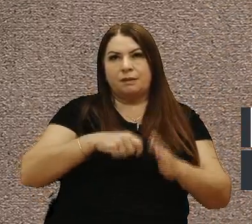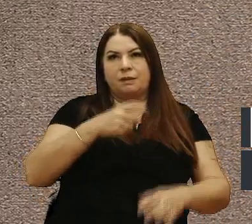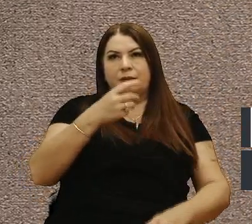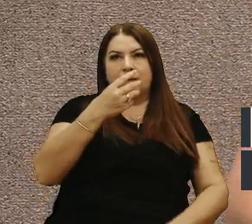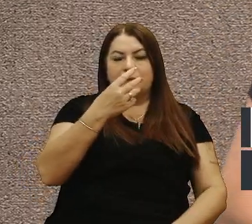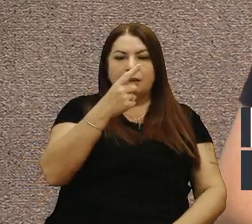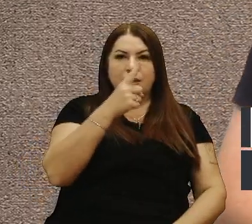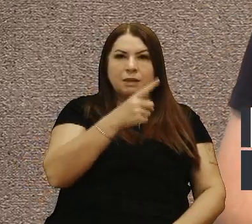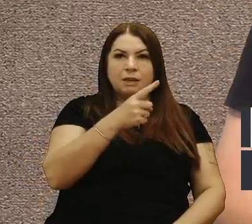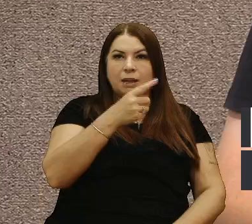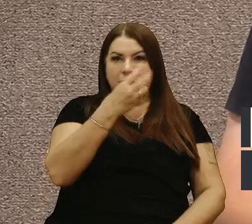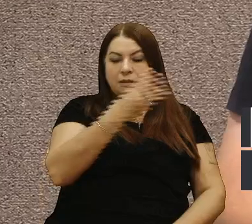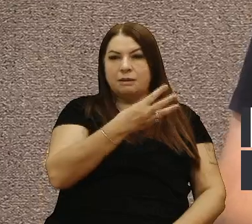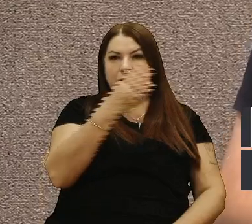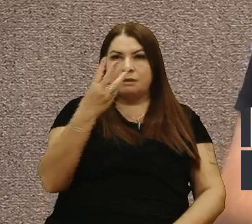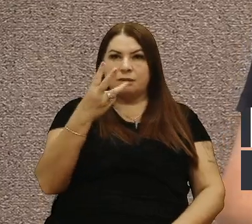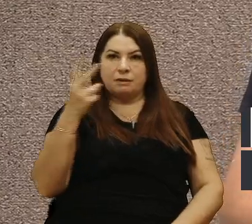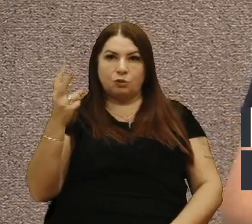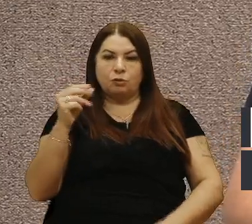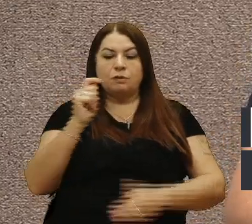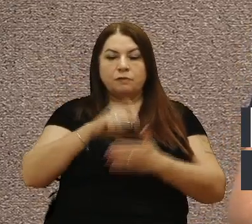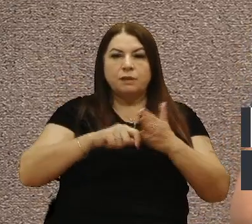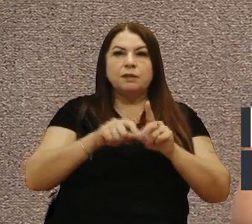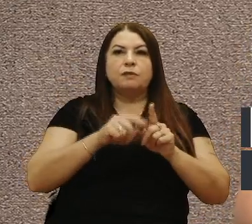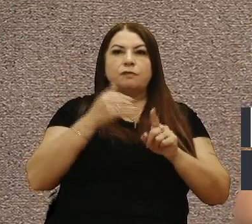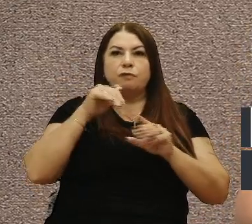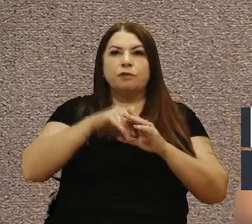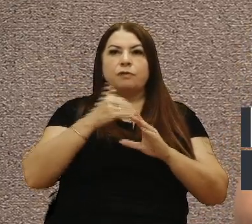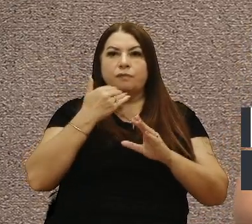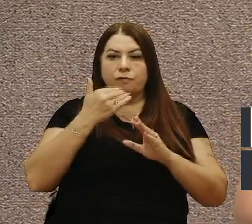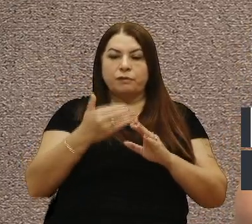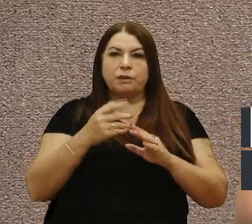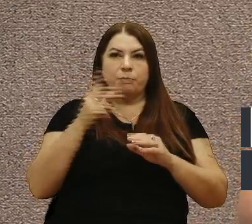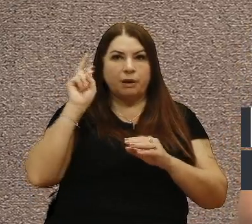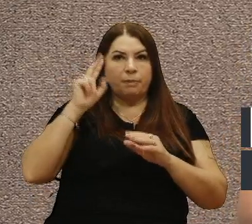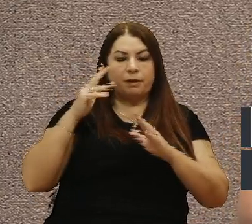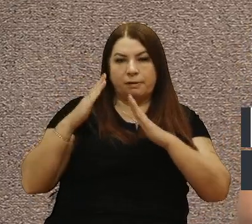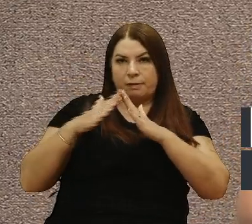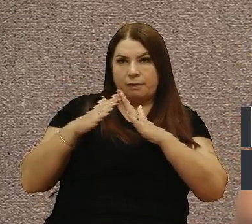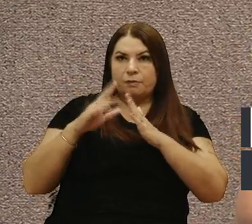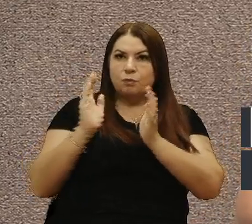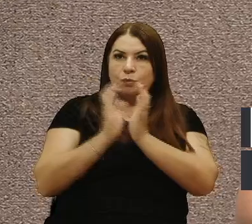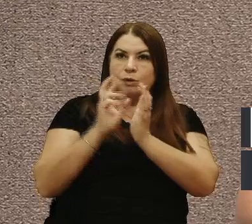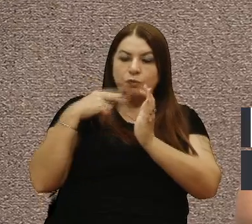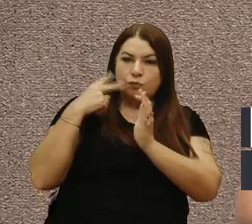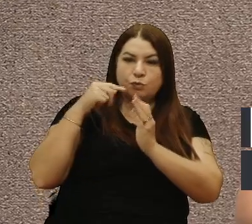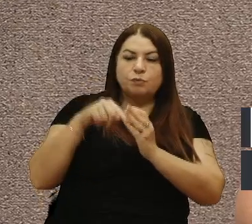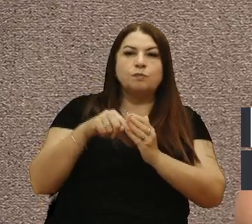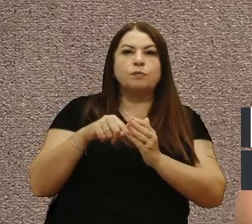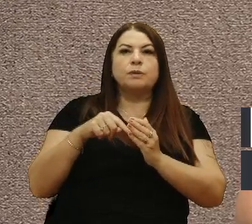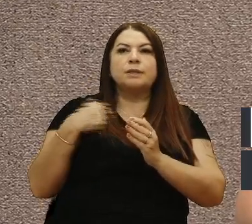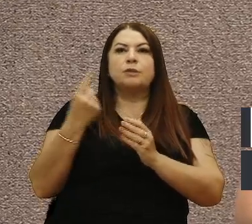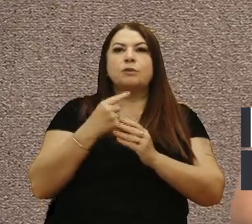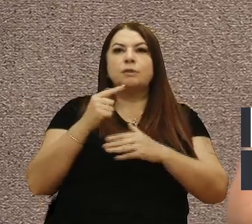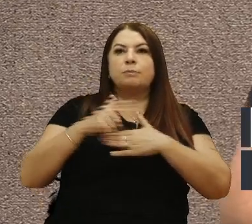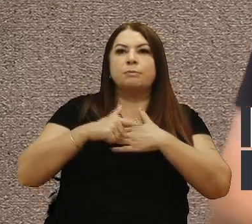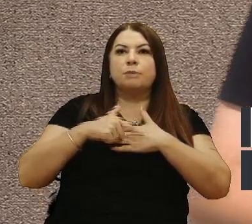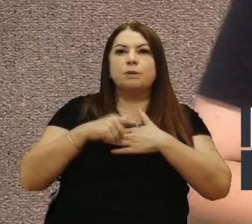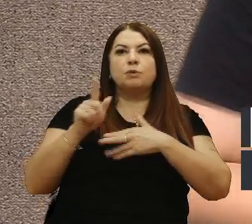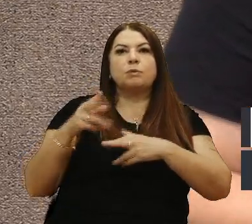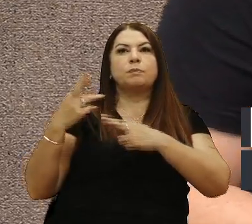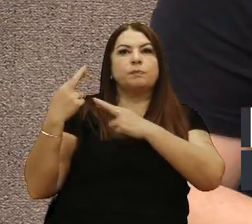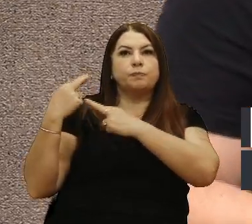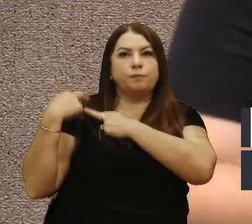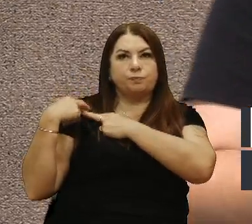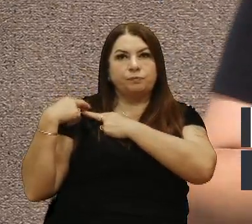mas votaria favorável. Agora, eu preciso lembrar para quem está em casa e aos colegas vereadores que estão aqui que a nossa função também é uma função de